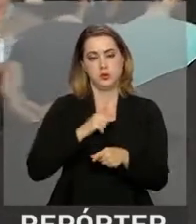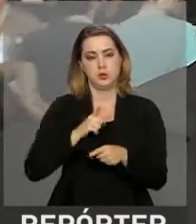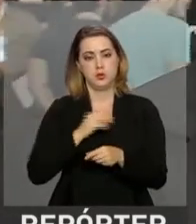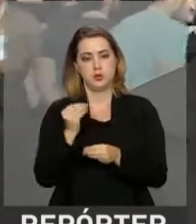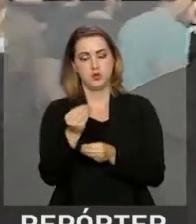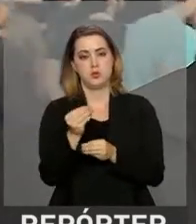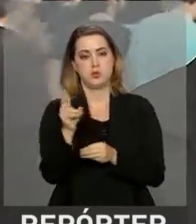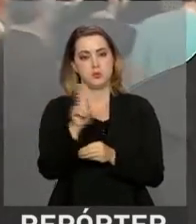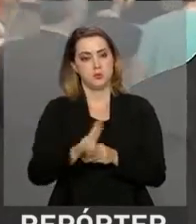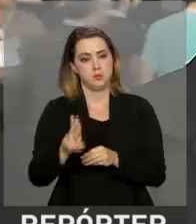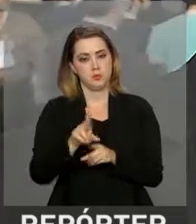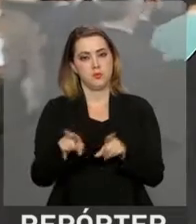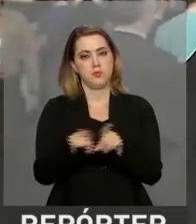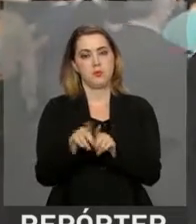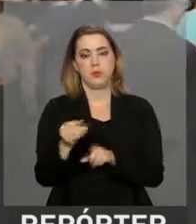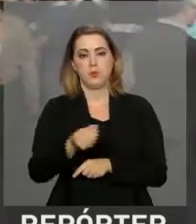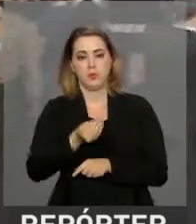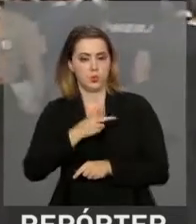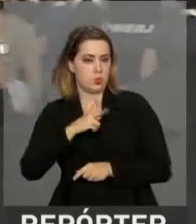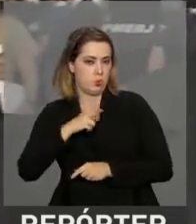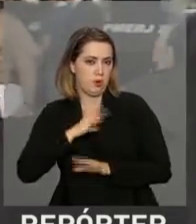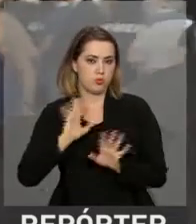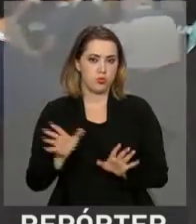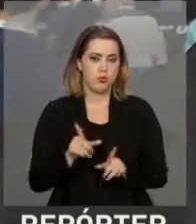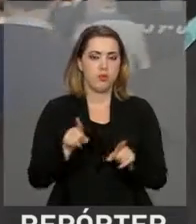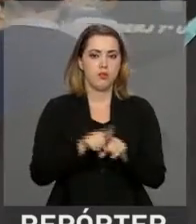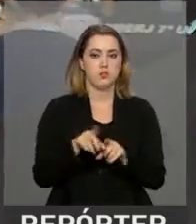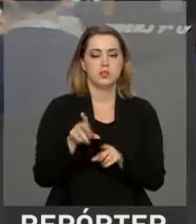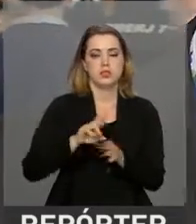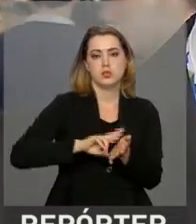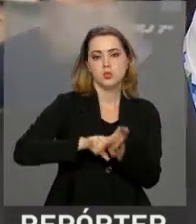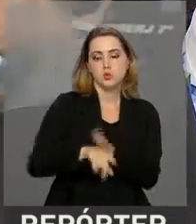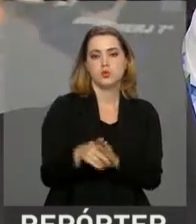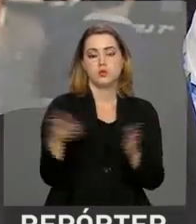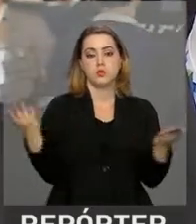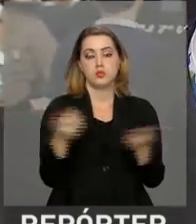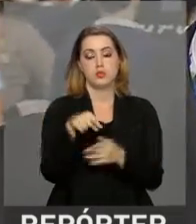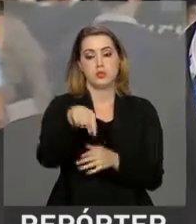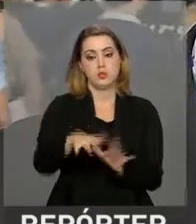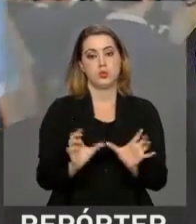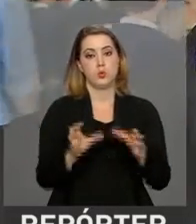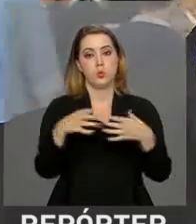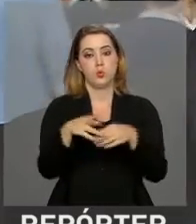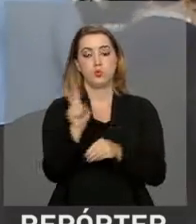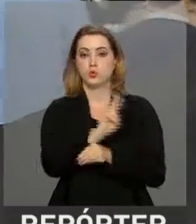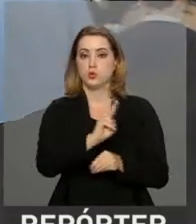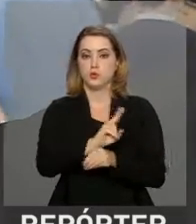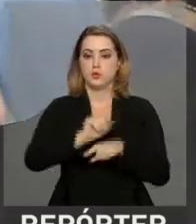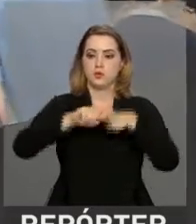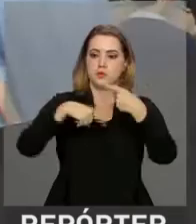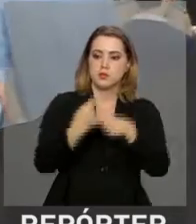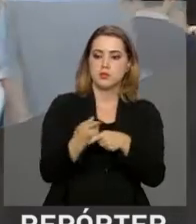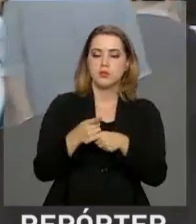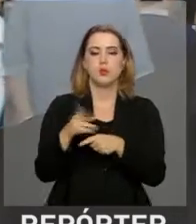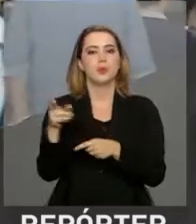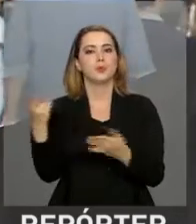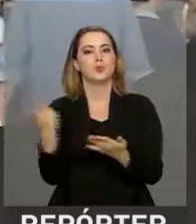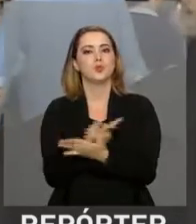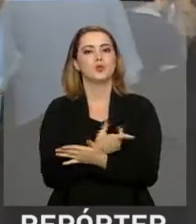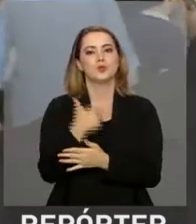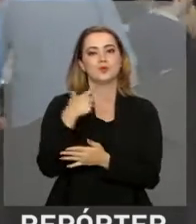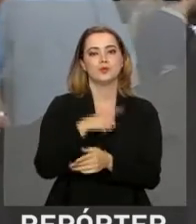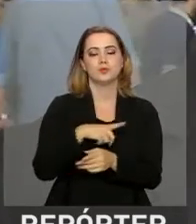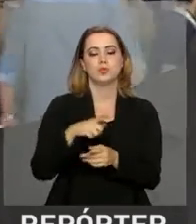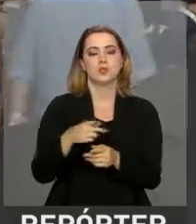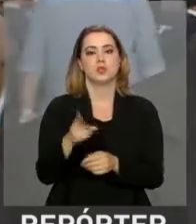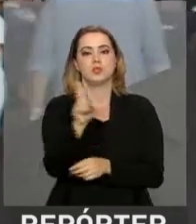uma utilização também na vida privada, ou seja, muito do que é desenvolvido nesse setor acaba indo para o dia a dia das pessoas,